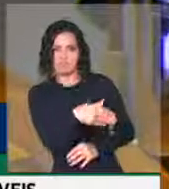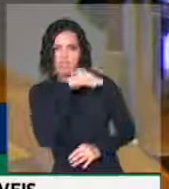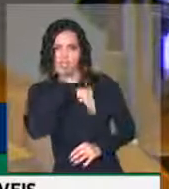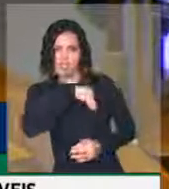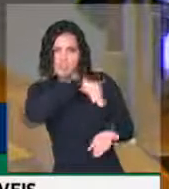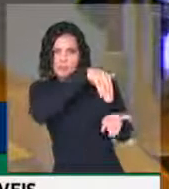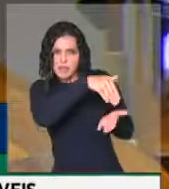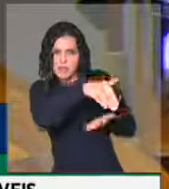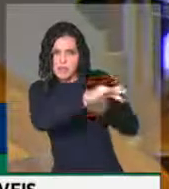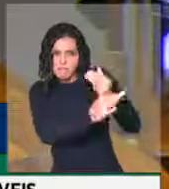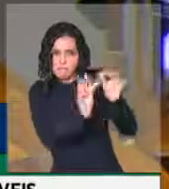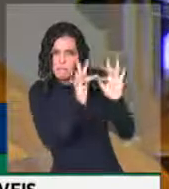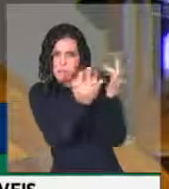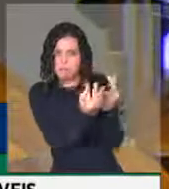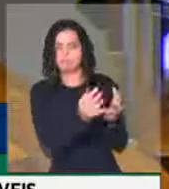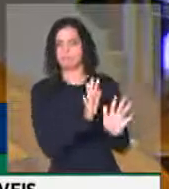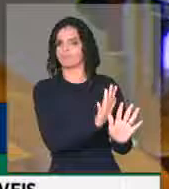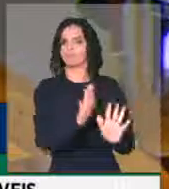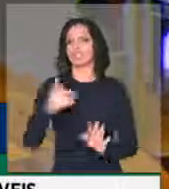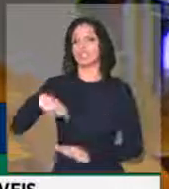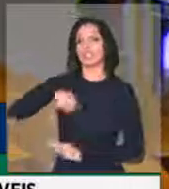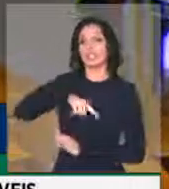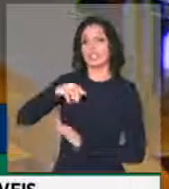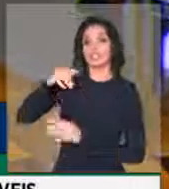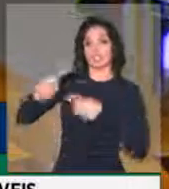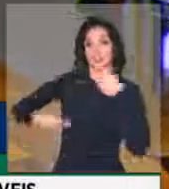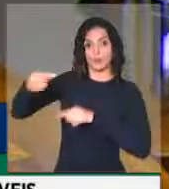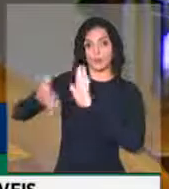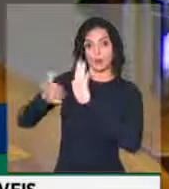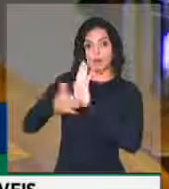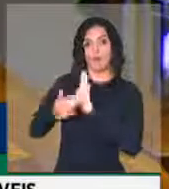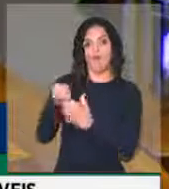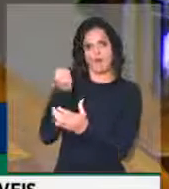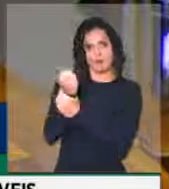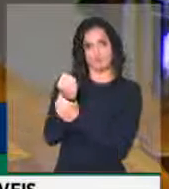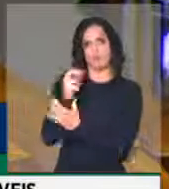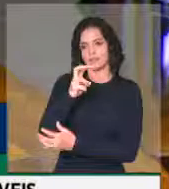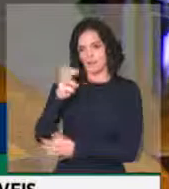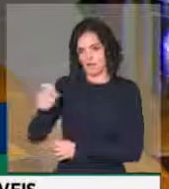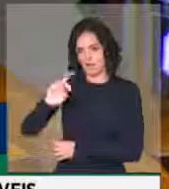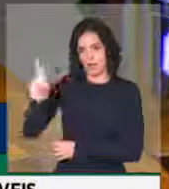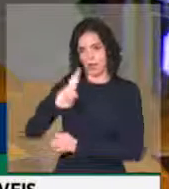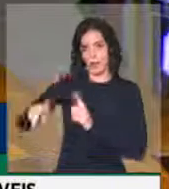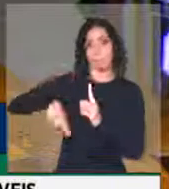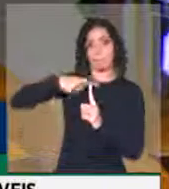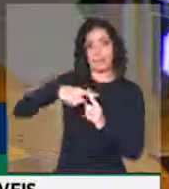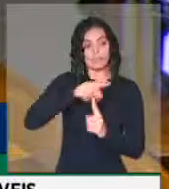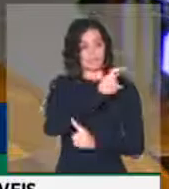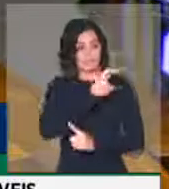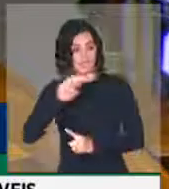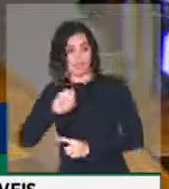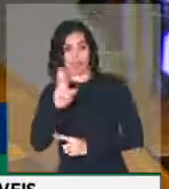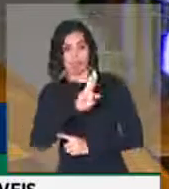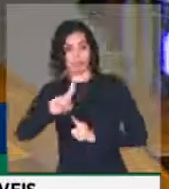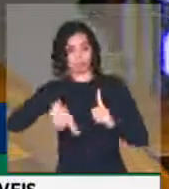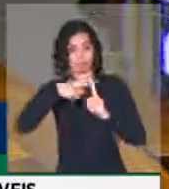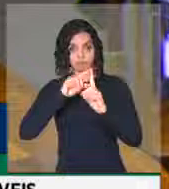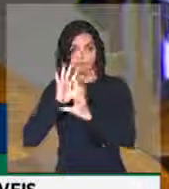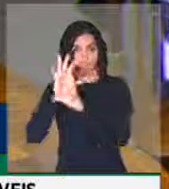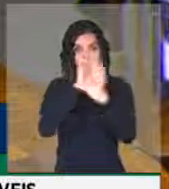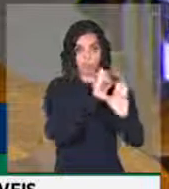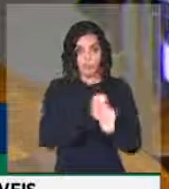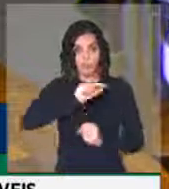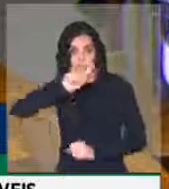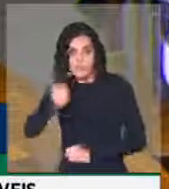renda mínima. Esse projeto garante R$500 e mais R$500, podendo totalizar R$1.000. Eu